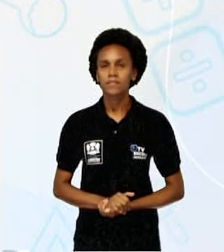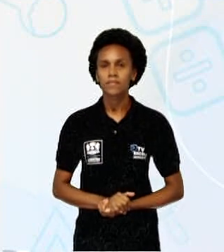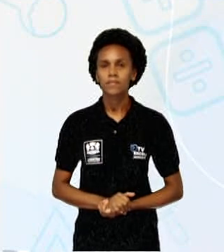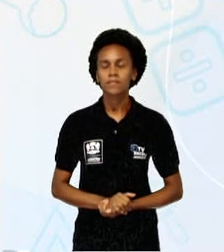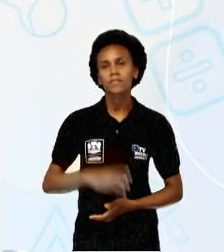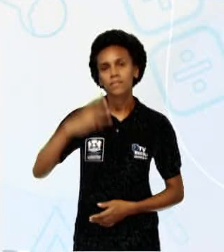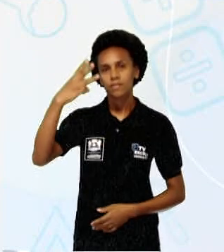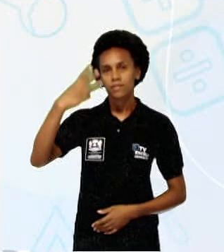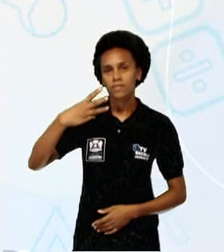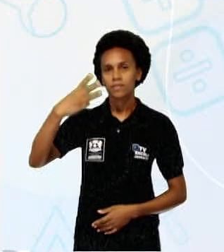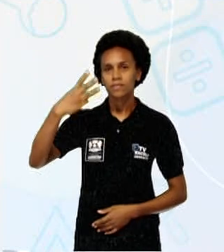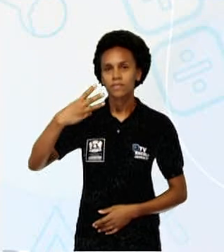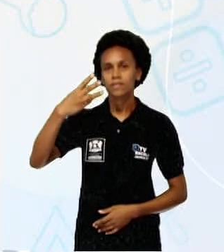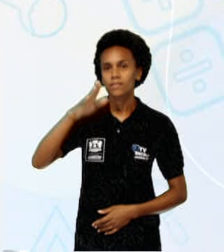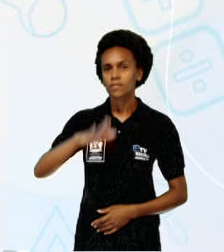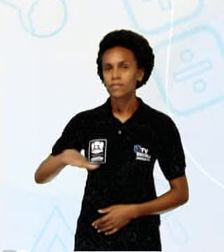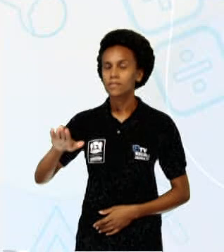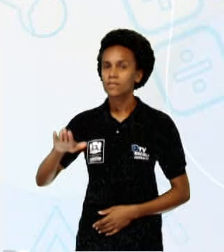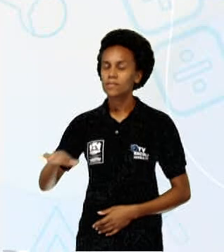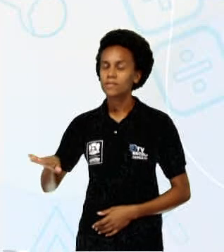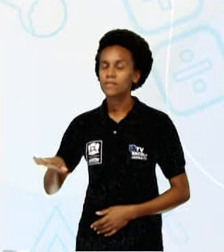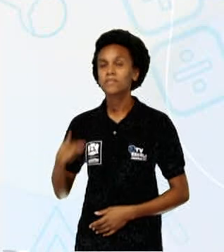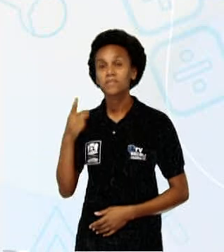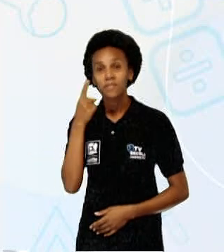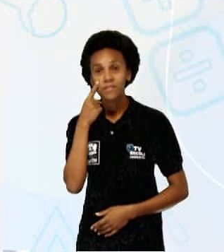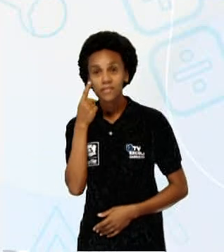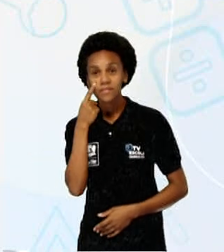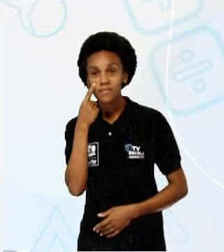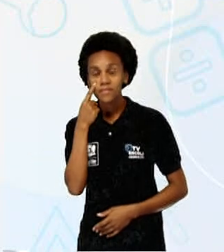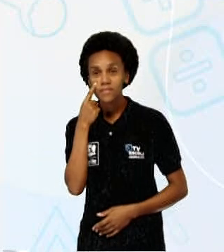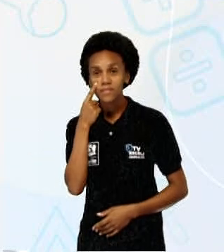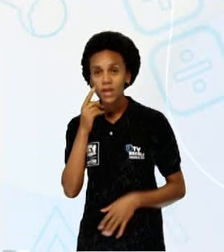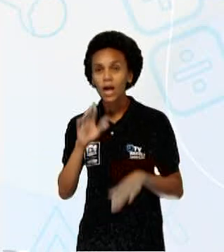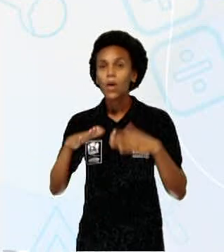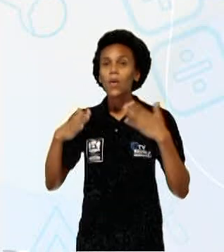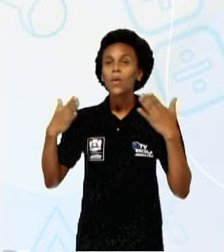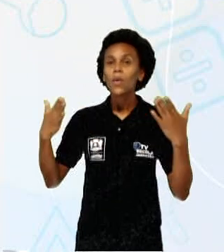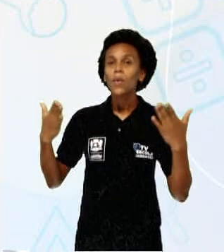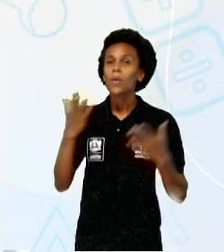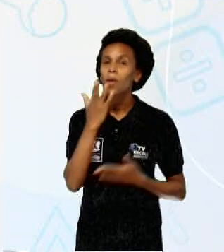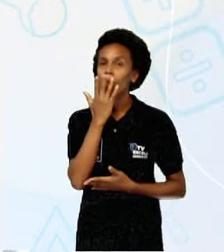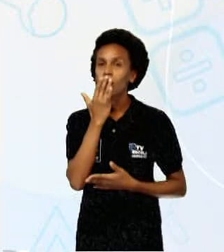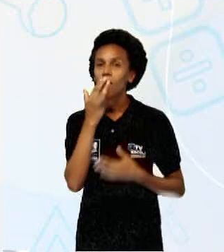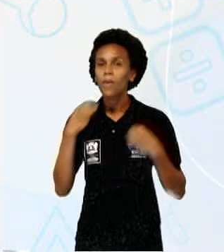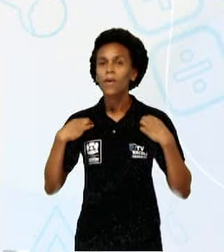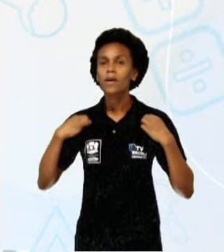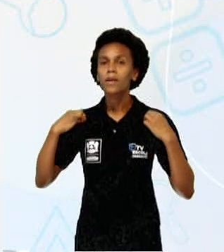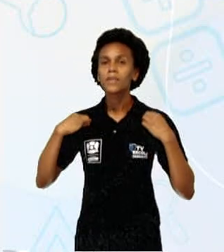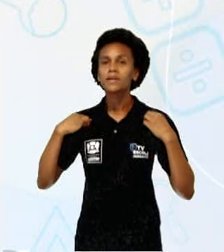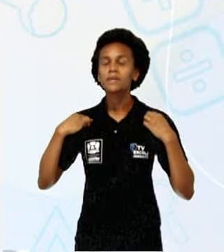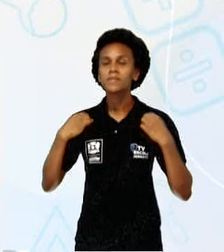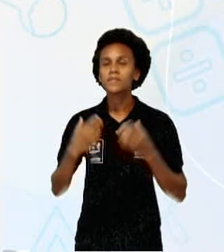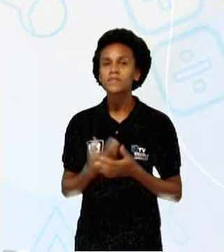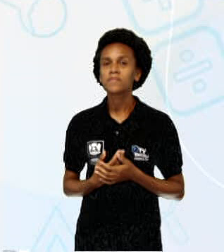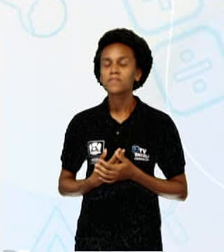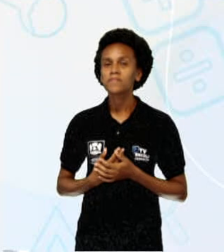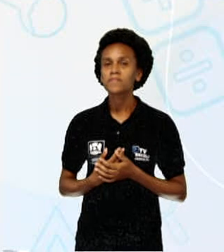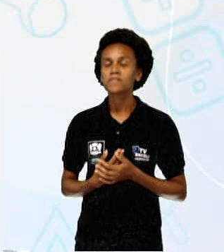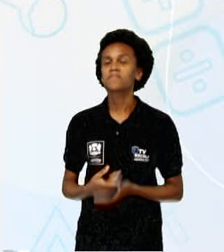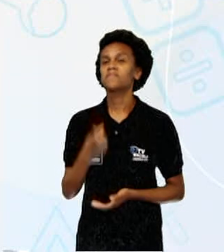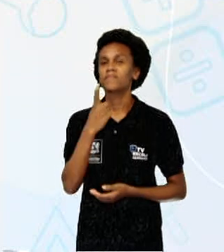a terceira criança Olha aí então qual é a cor da camisa de Pedrinho é a